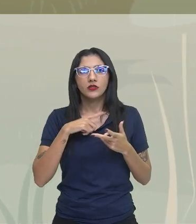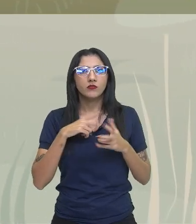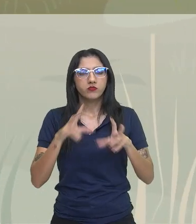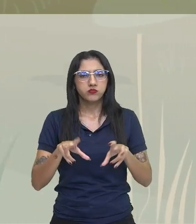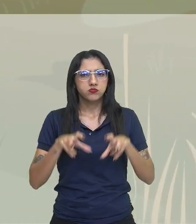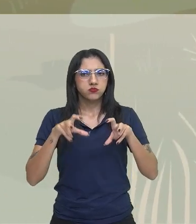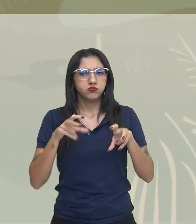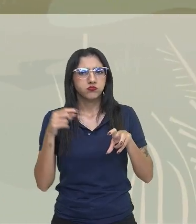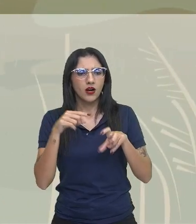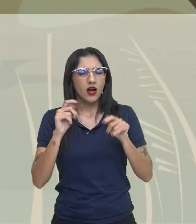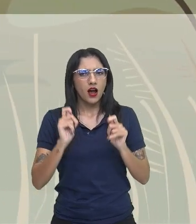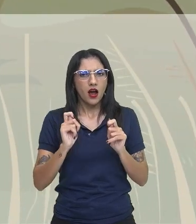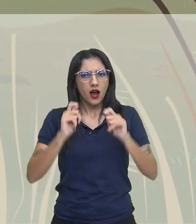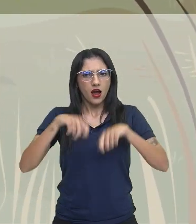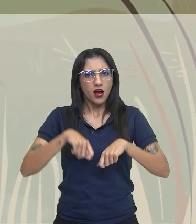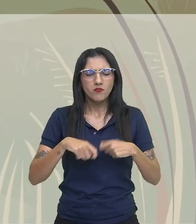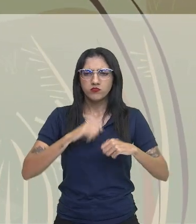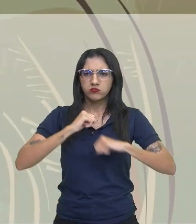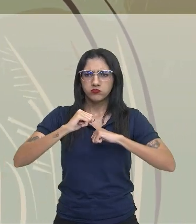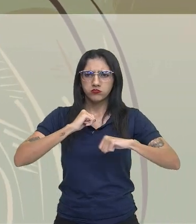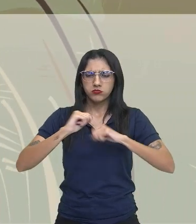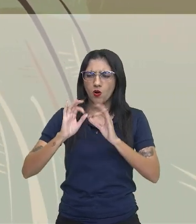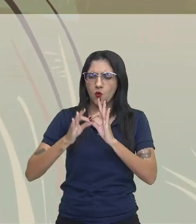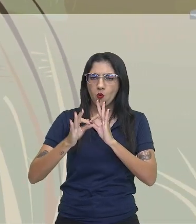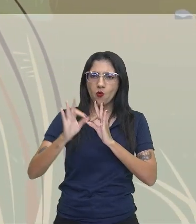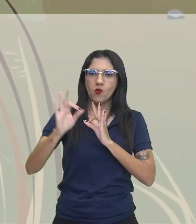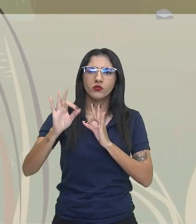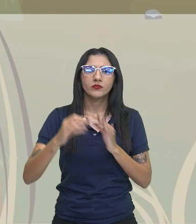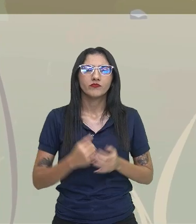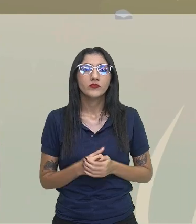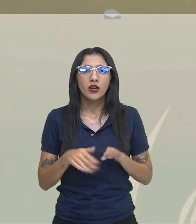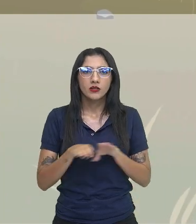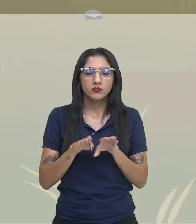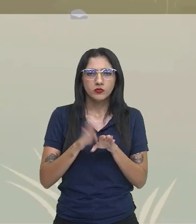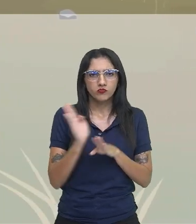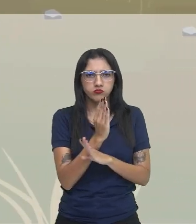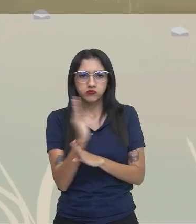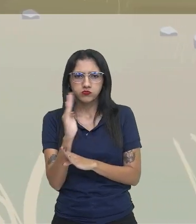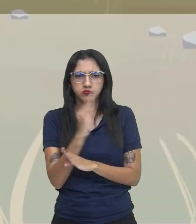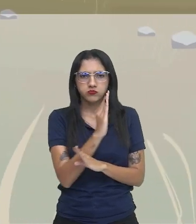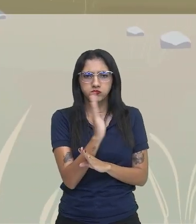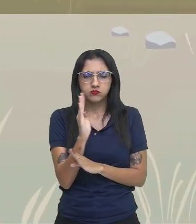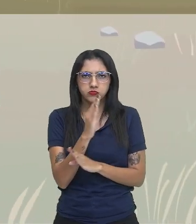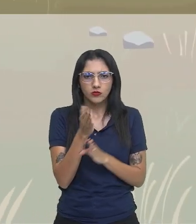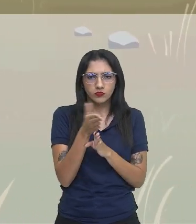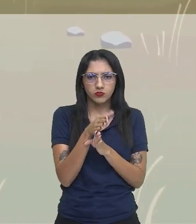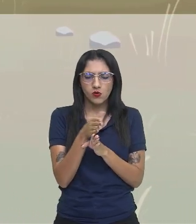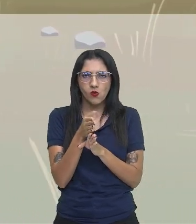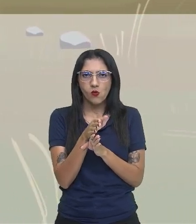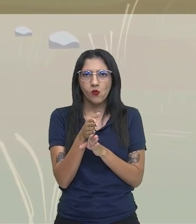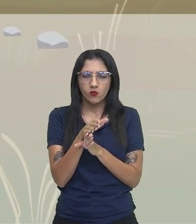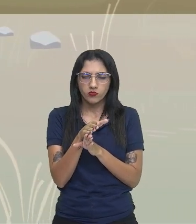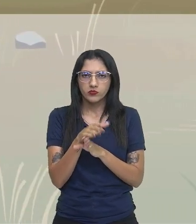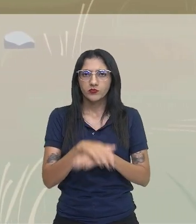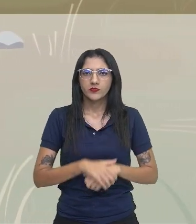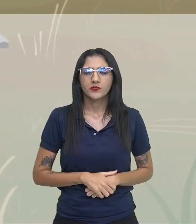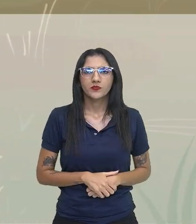a capacidade de correr longas distâncias, mudar de direção rapidamente com estabilidade e menor